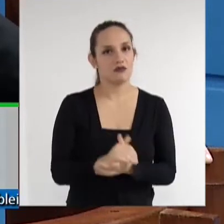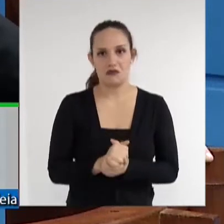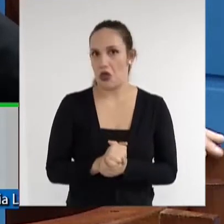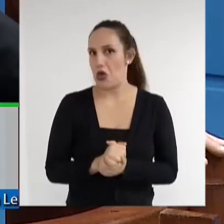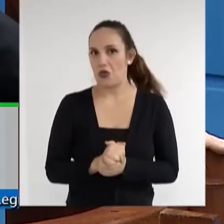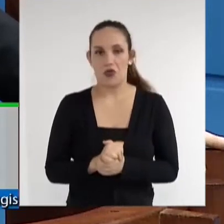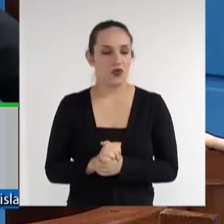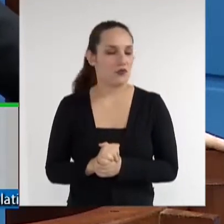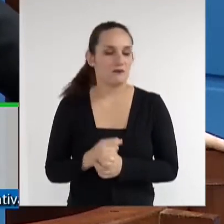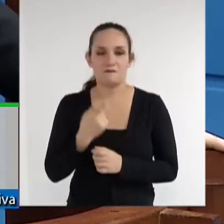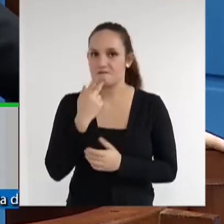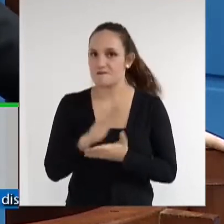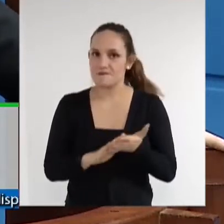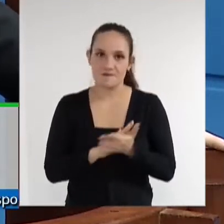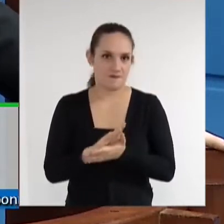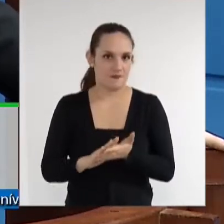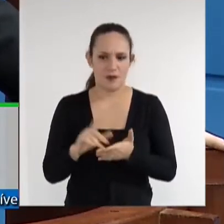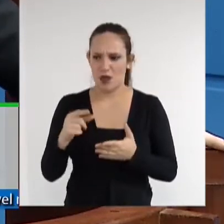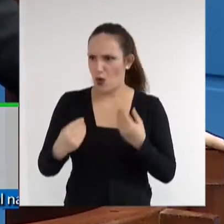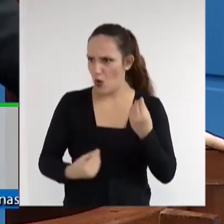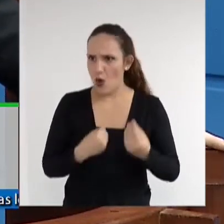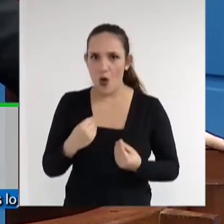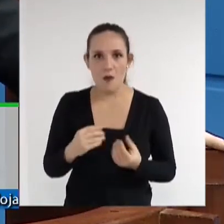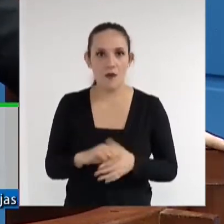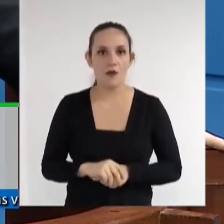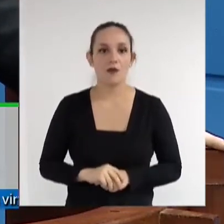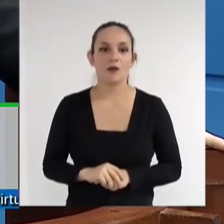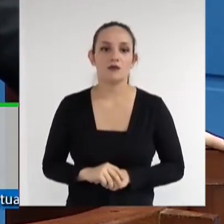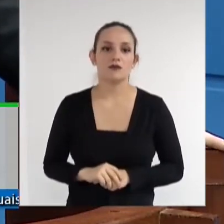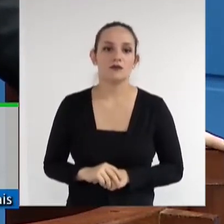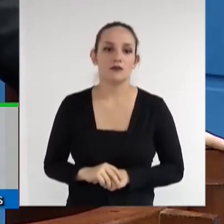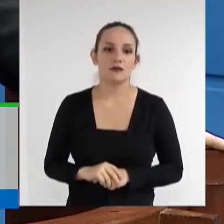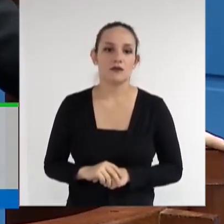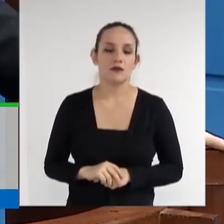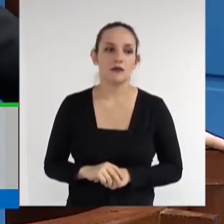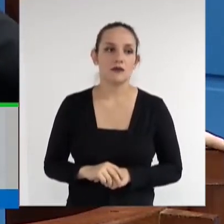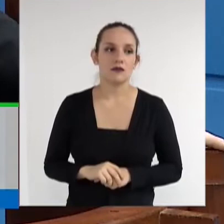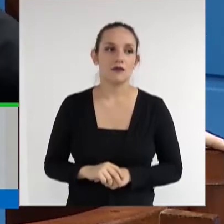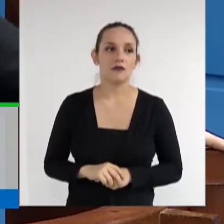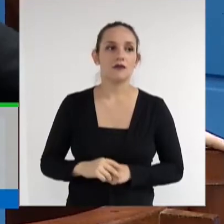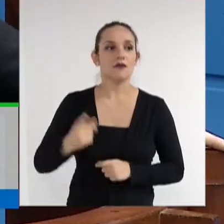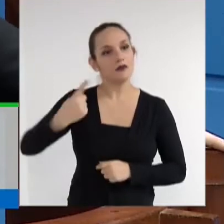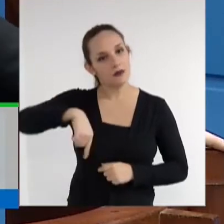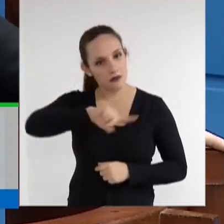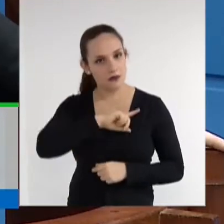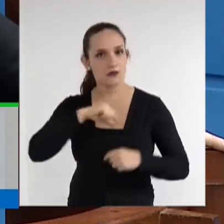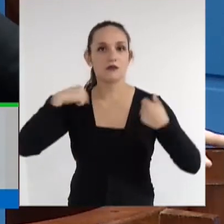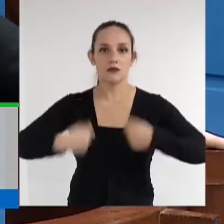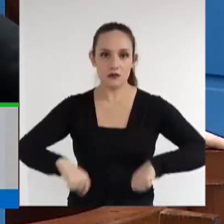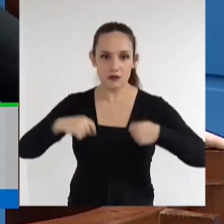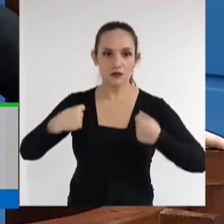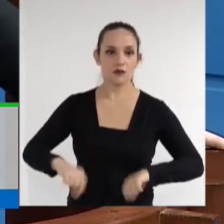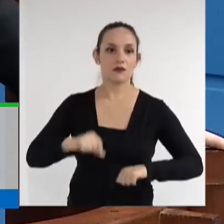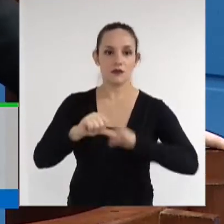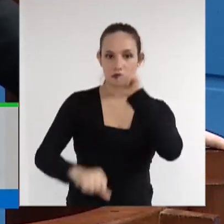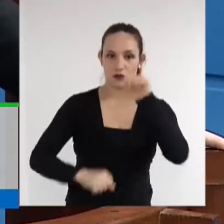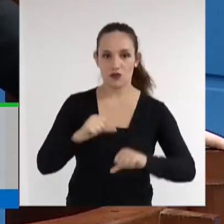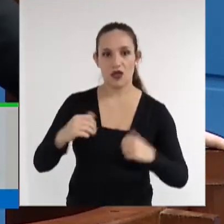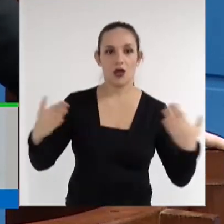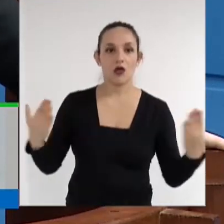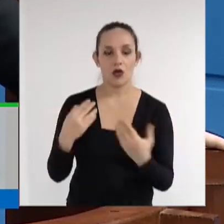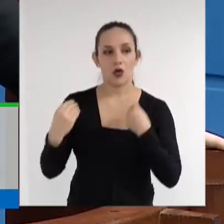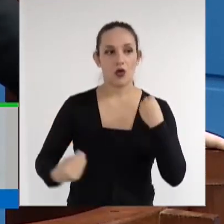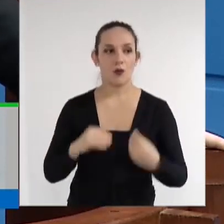isso aí é uma heresia. Então, nós precisamos mudar essa